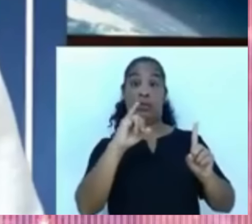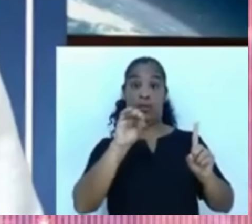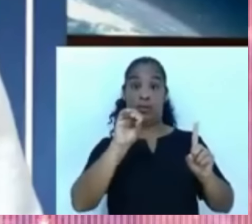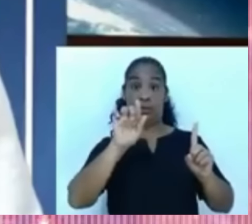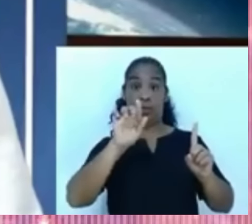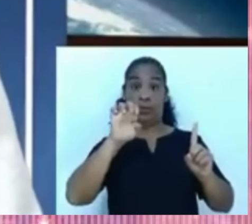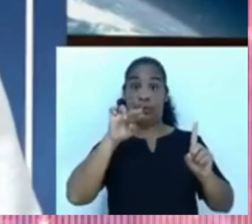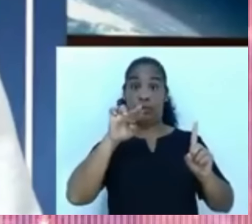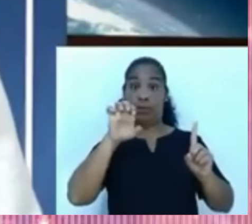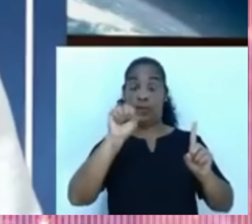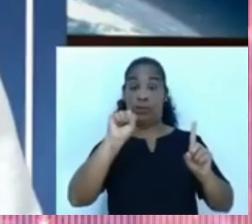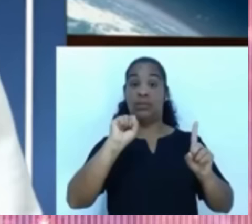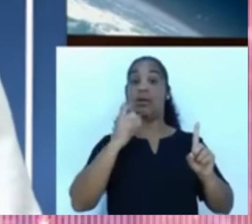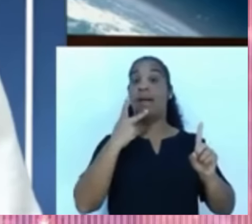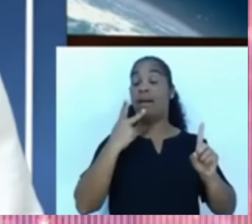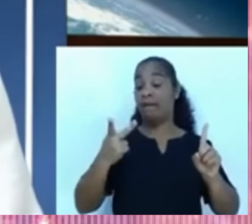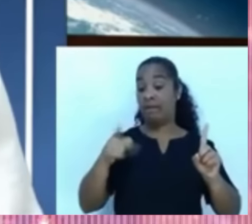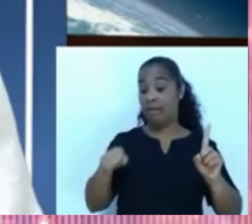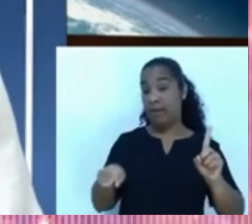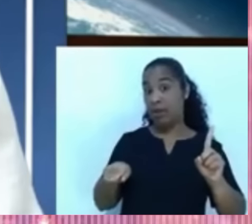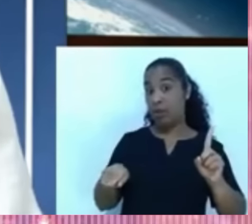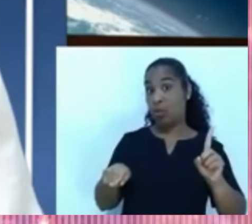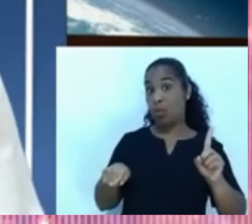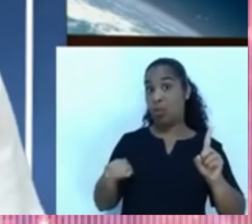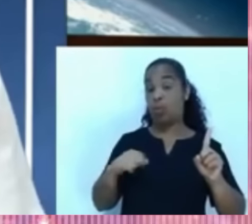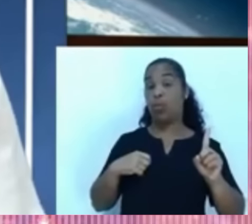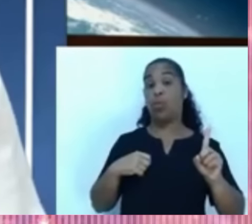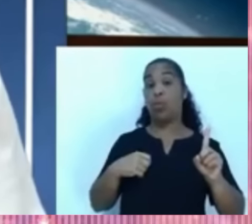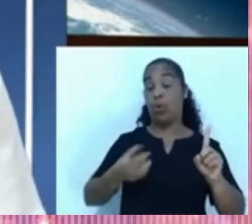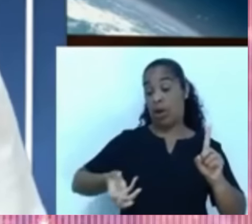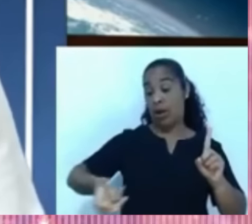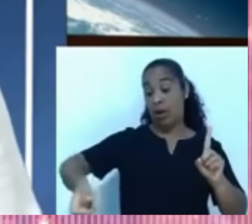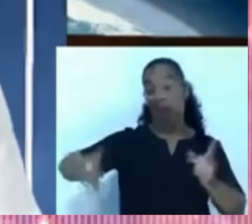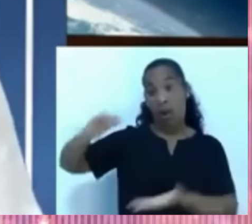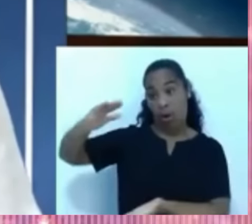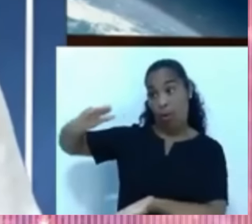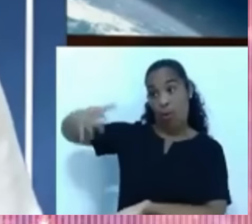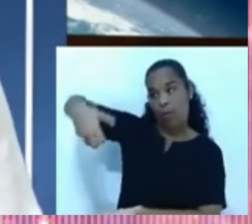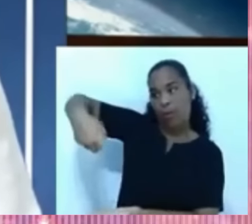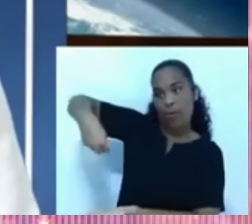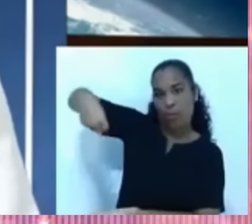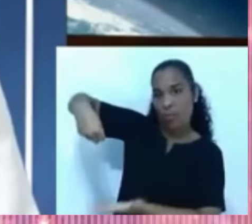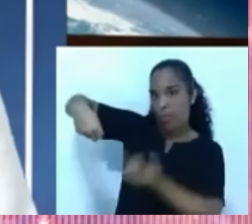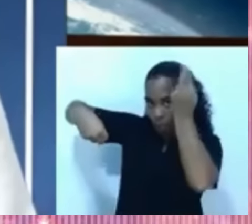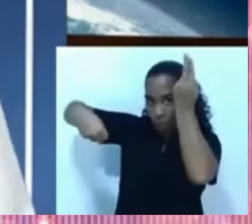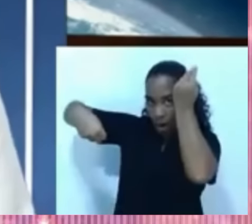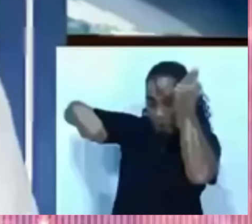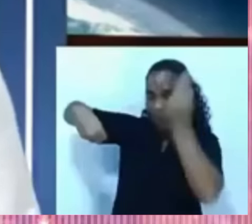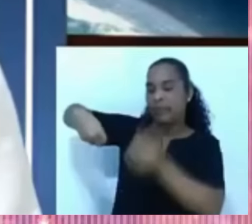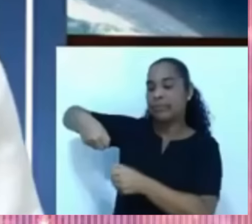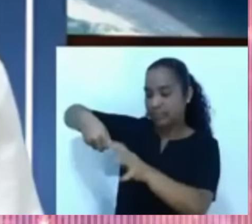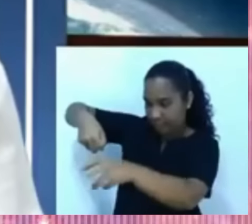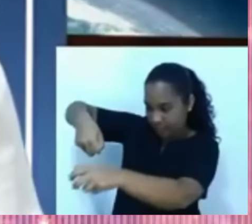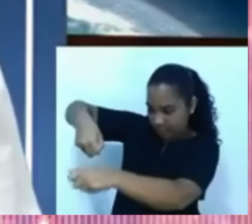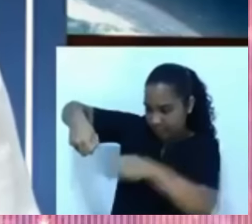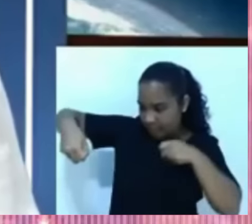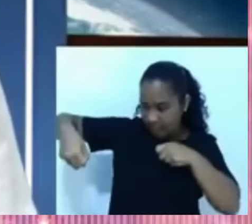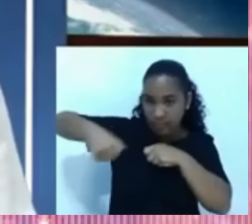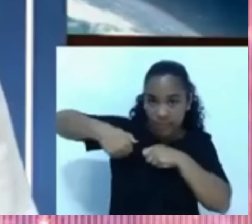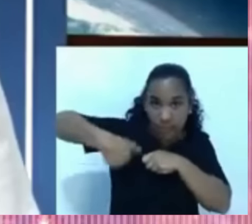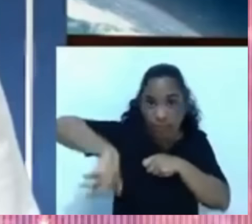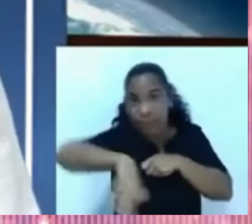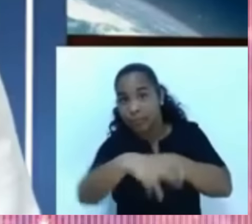que aquele mesmo que continuava segurando o segundo Coelho liberasse e repetiu o espetáculo daquele